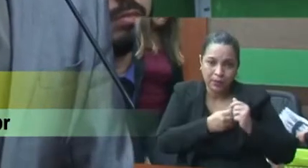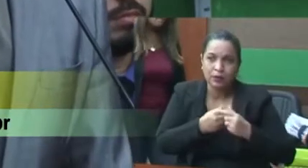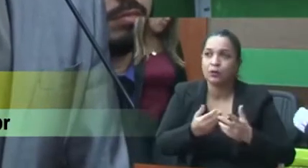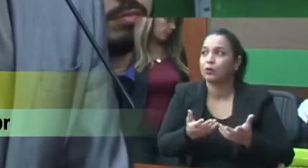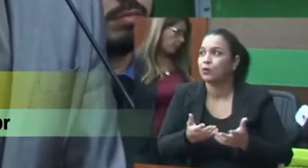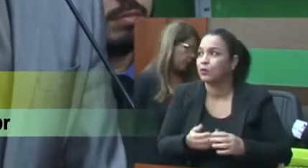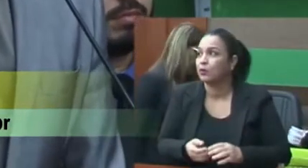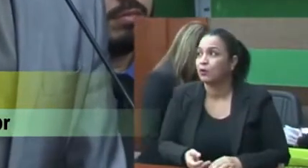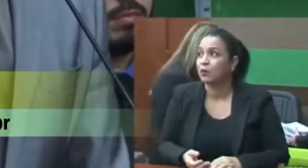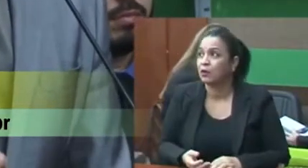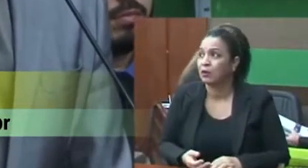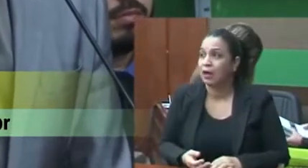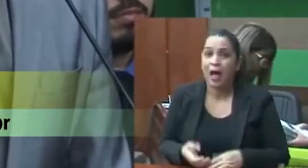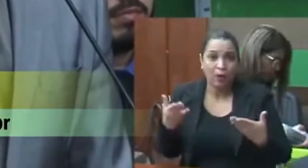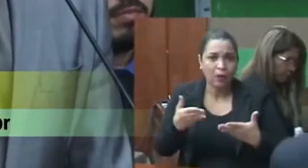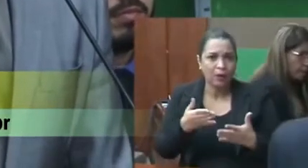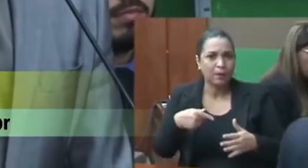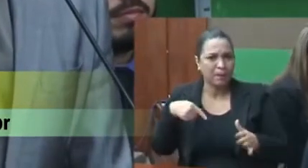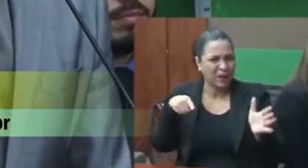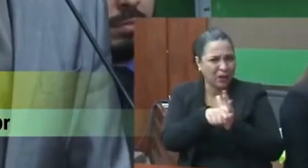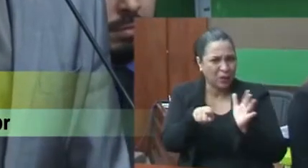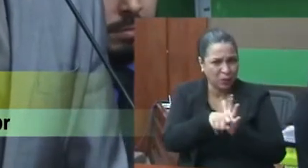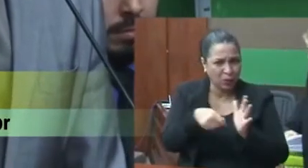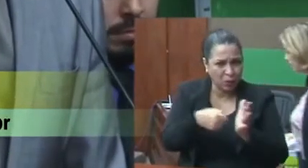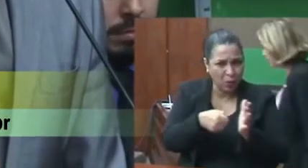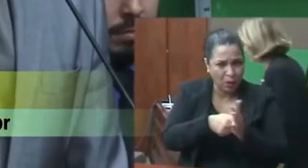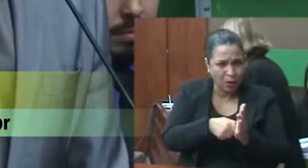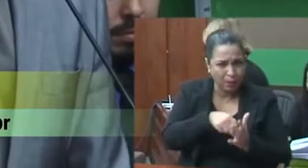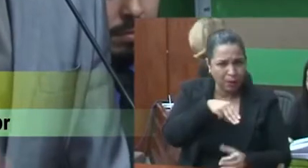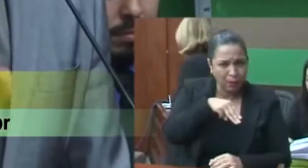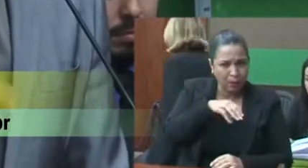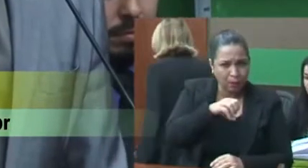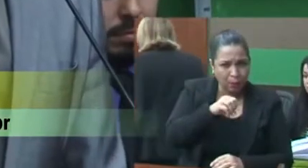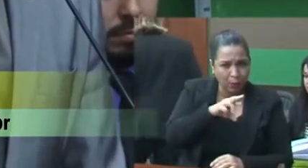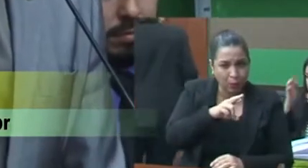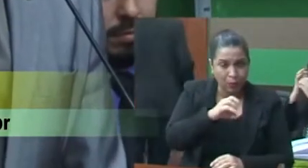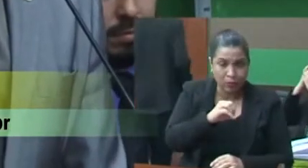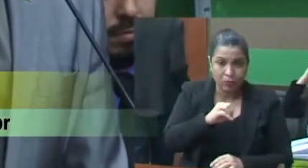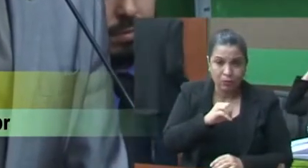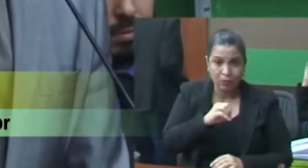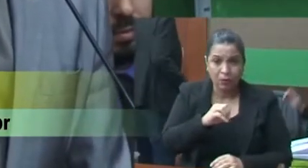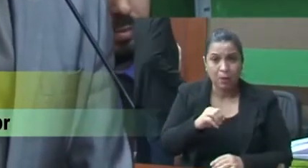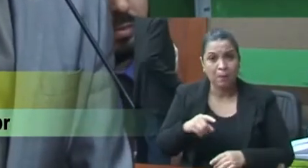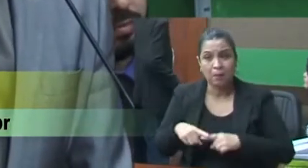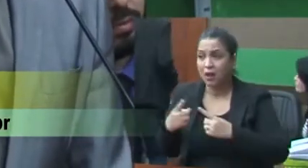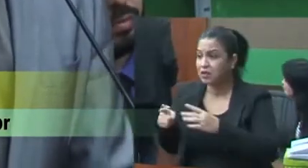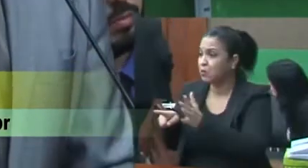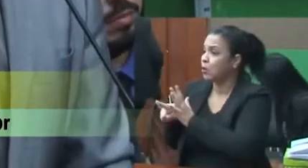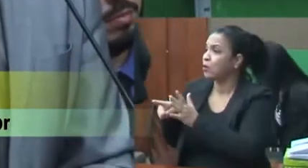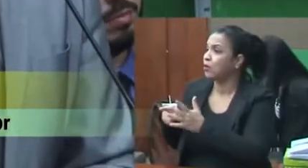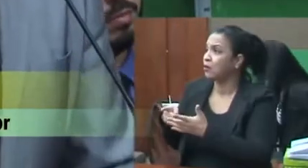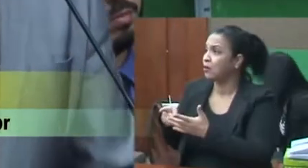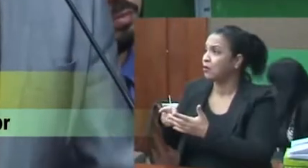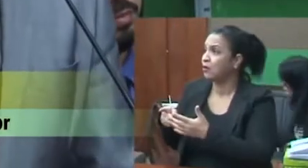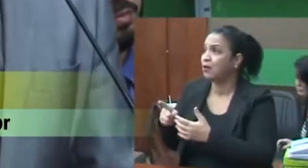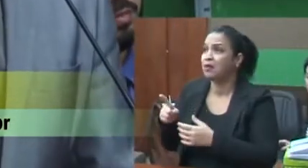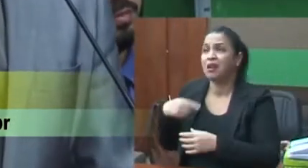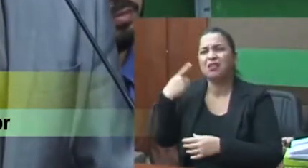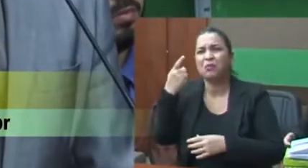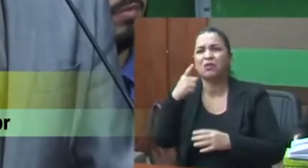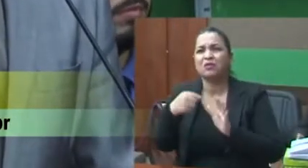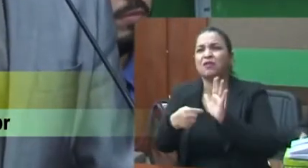Eu quero que o Moro explique, mas questionado sobre aquele dinheiro do paletó, ele diz que a verdade